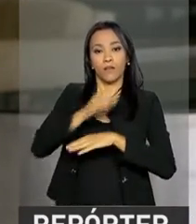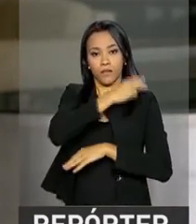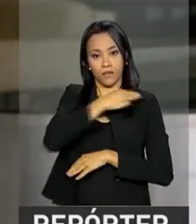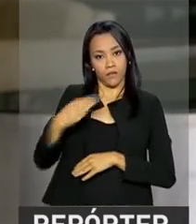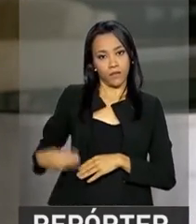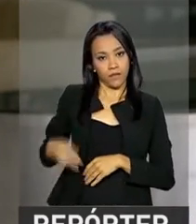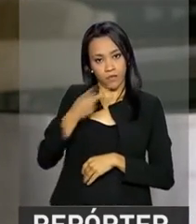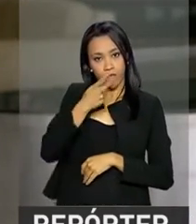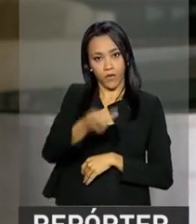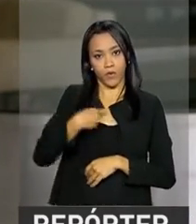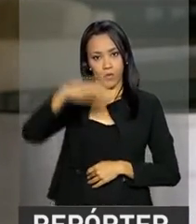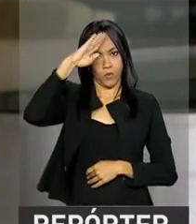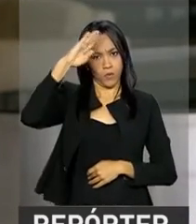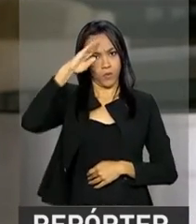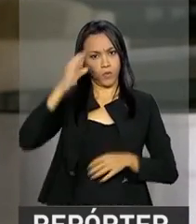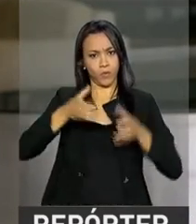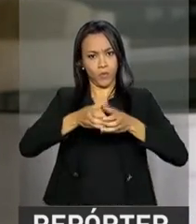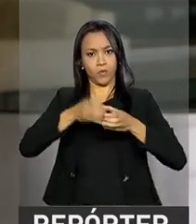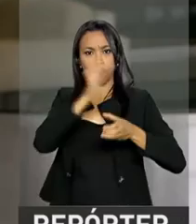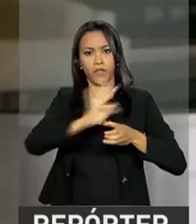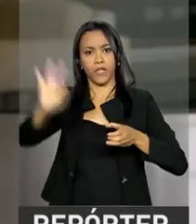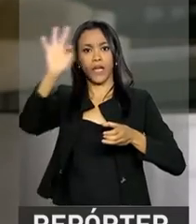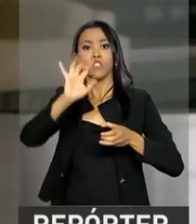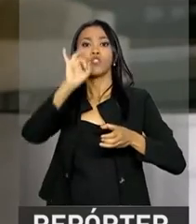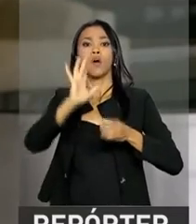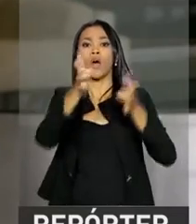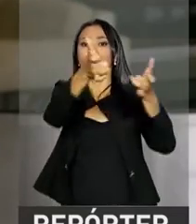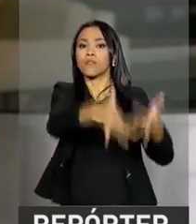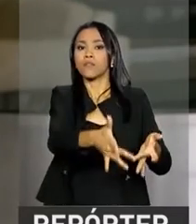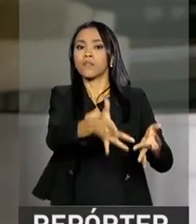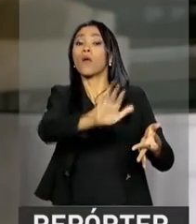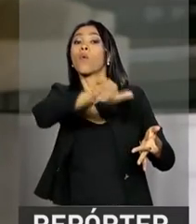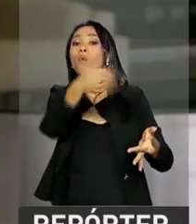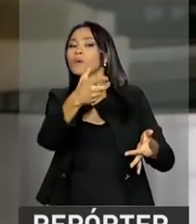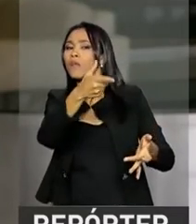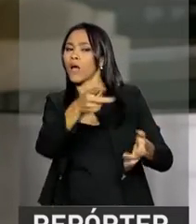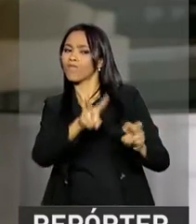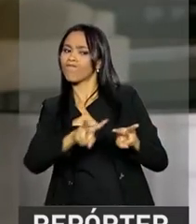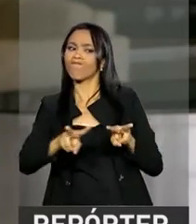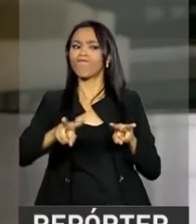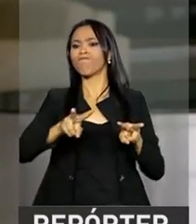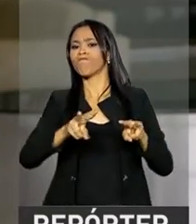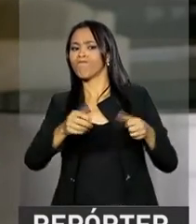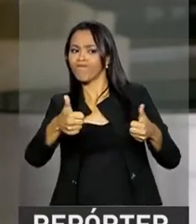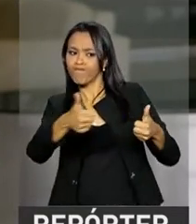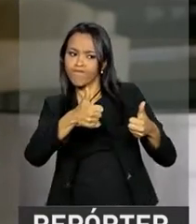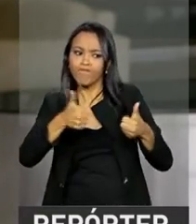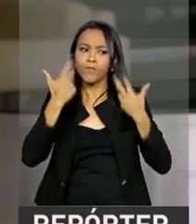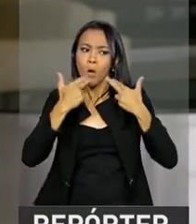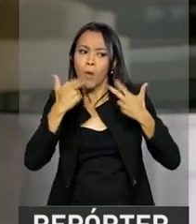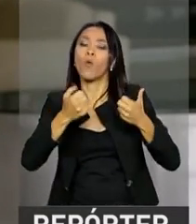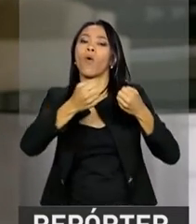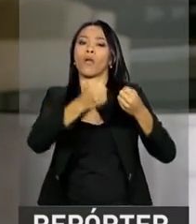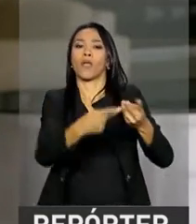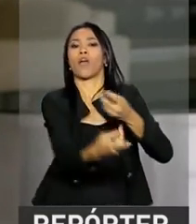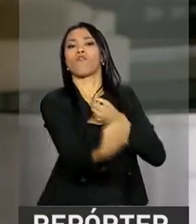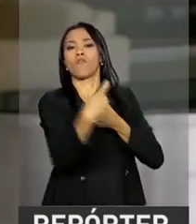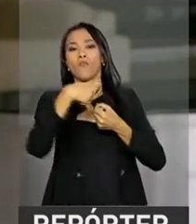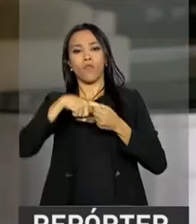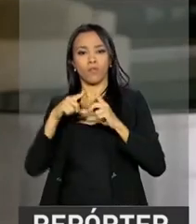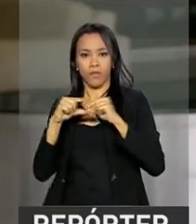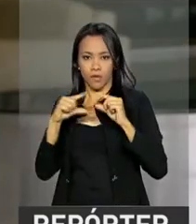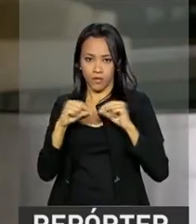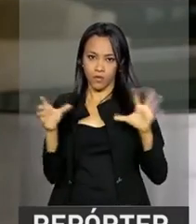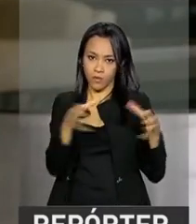tropas federais só vão deixar o espírito santo quando a situação estiver em plena normalidade ele também disse